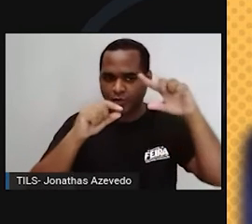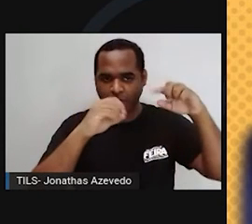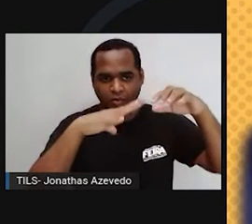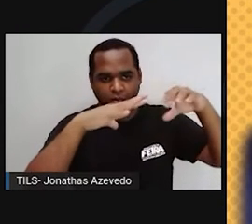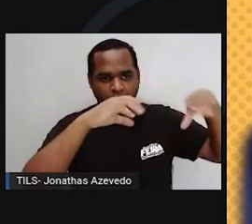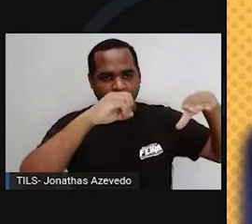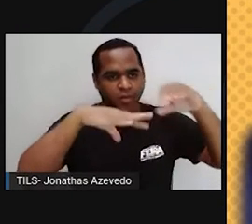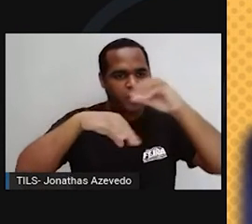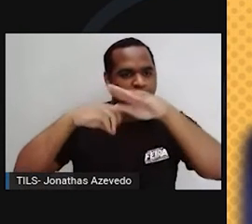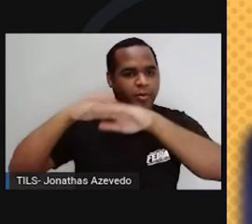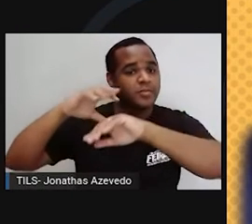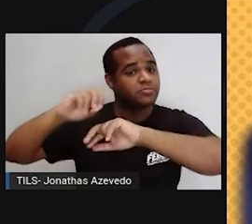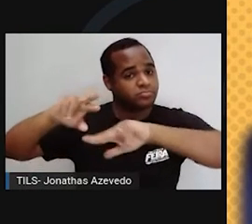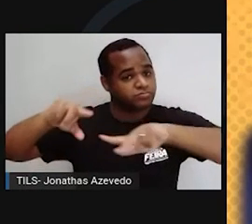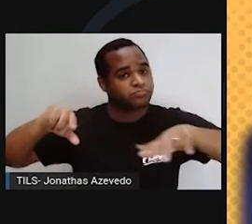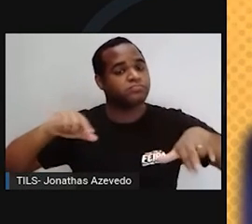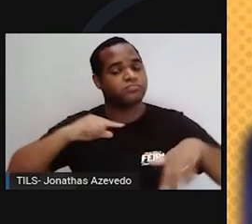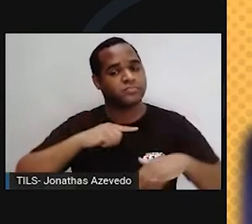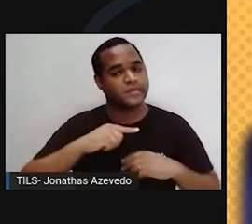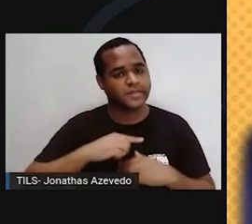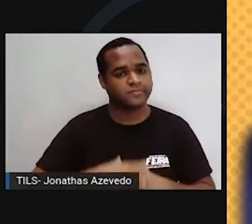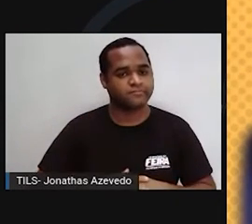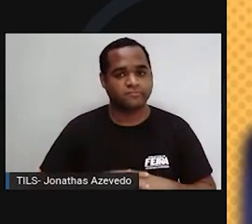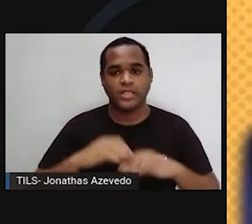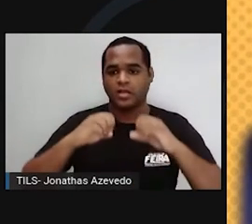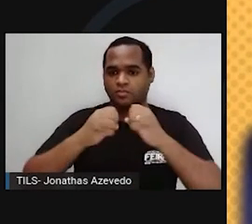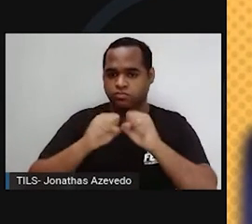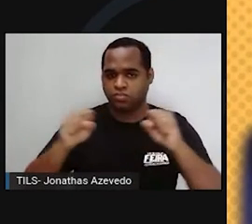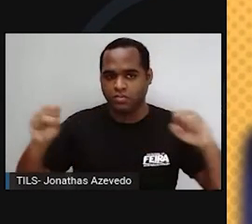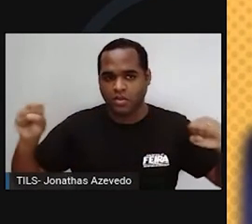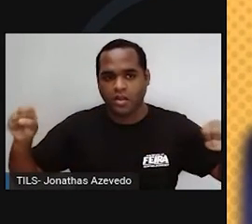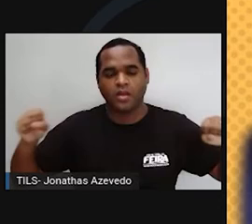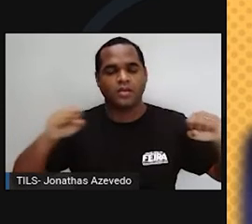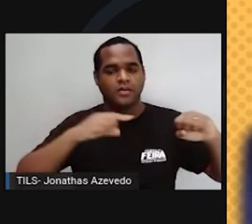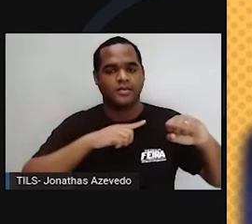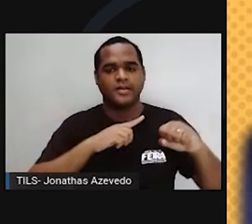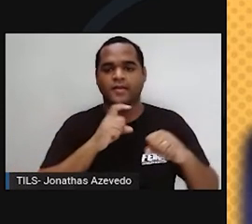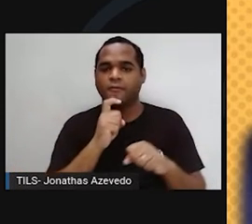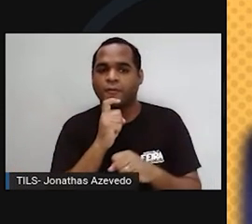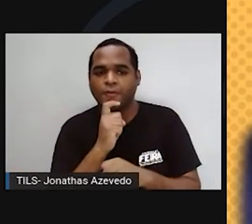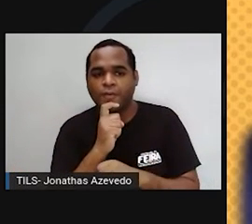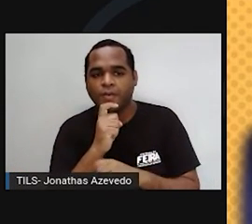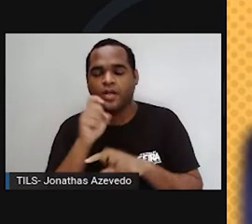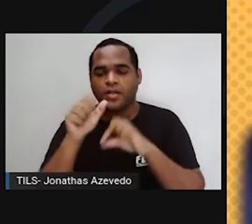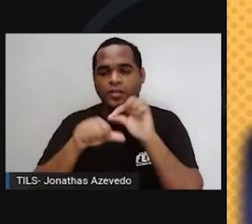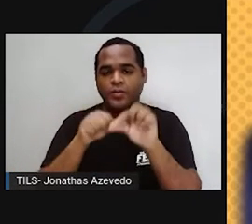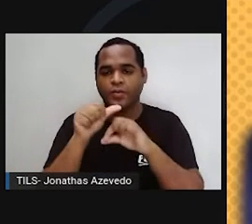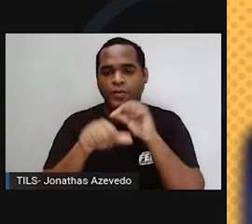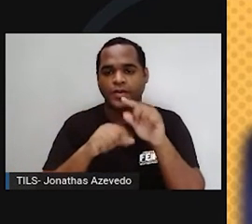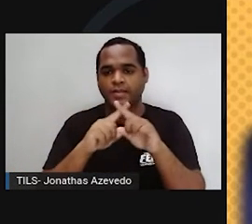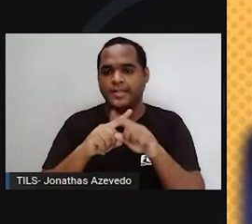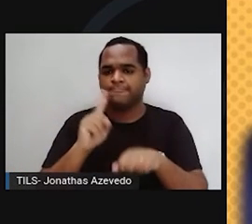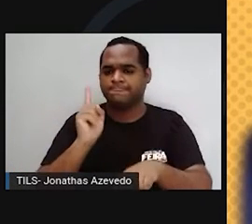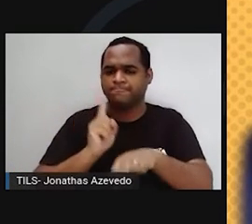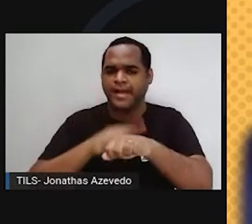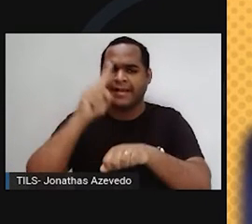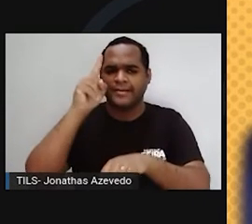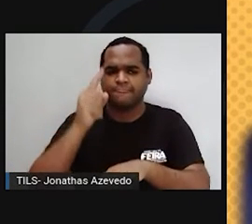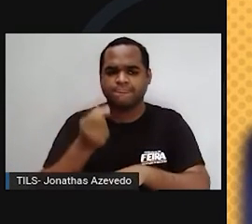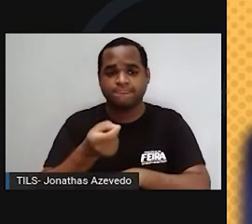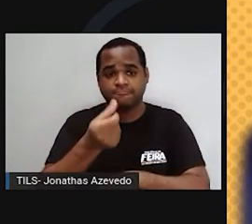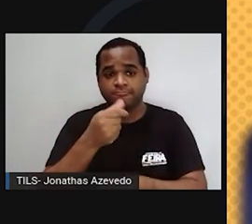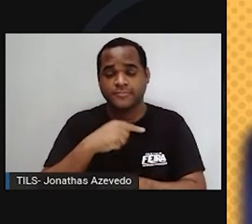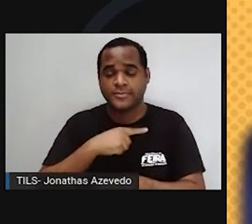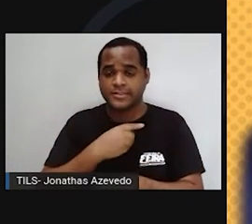matéria. O universo se expandiu e começou a resfriar, mas com um décimo de segundo de existência,